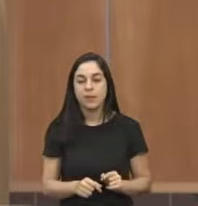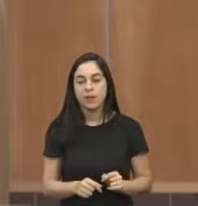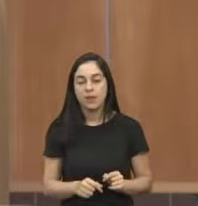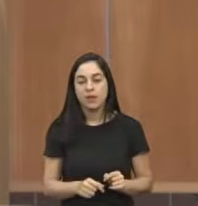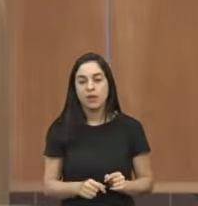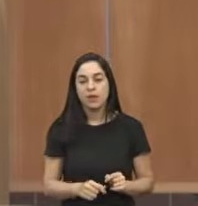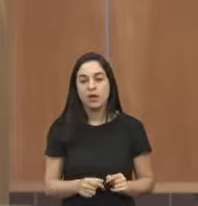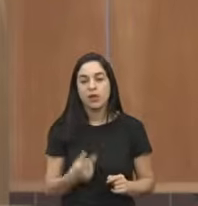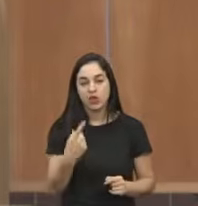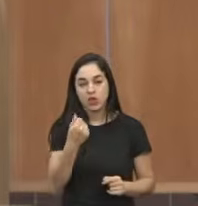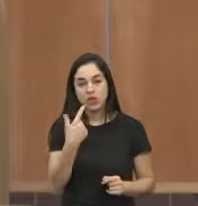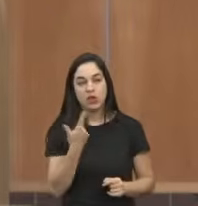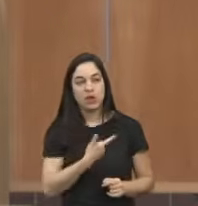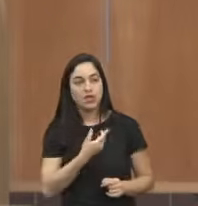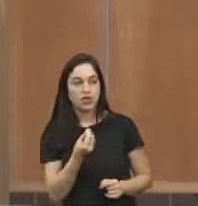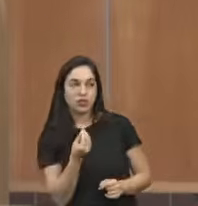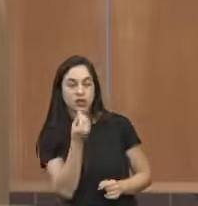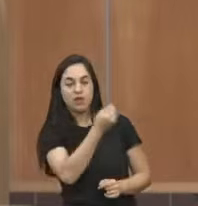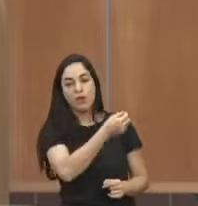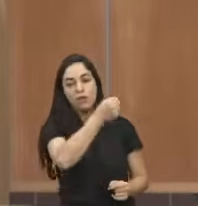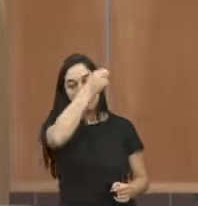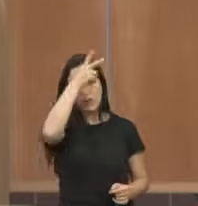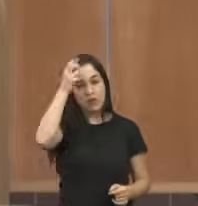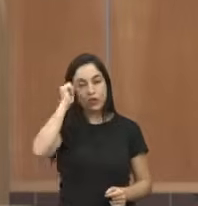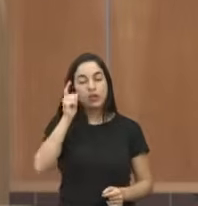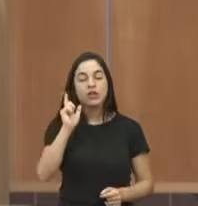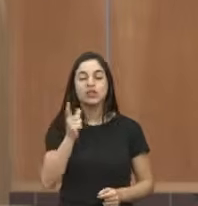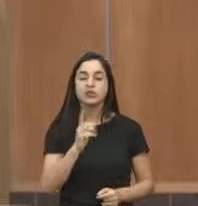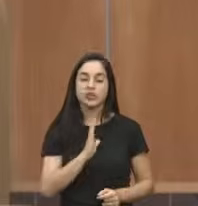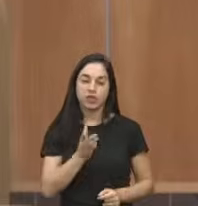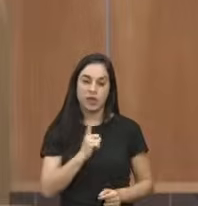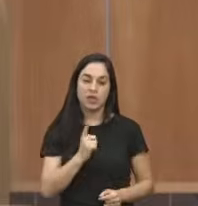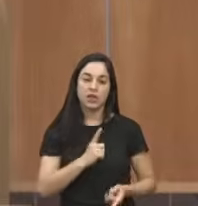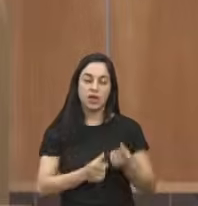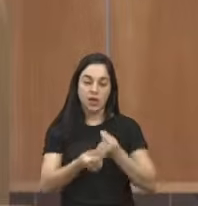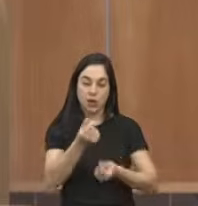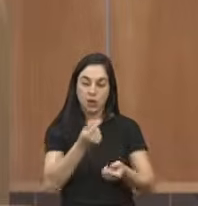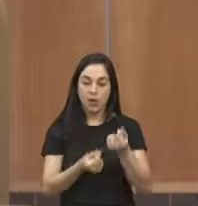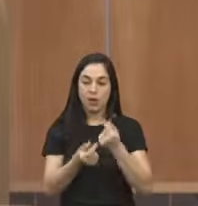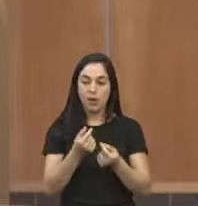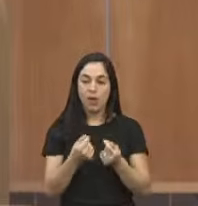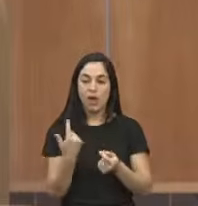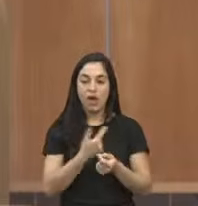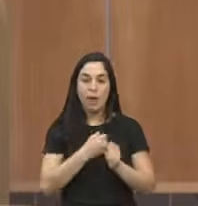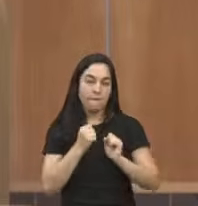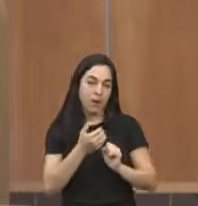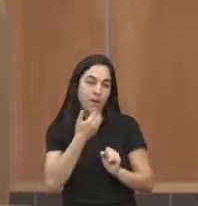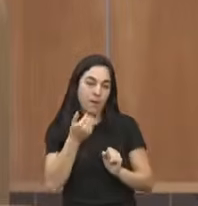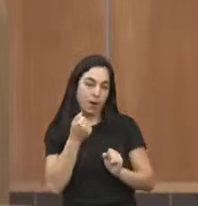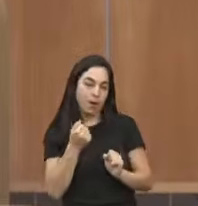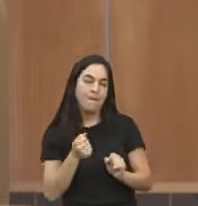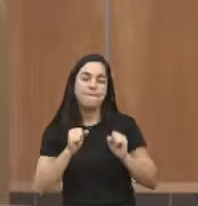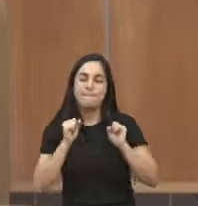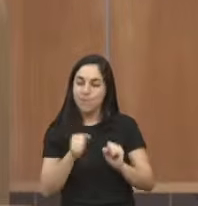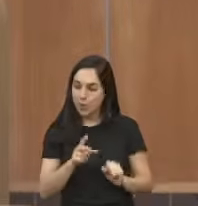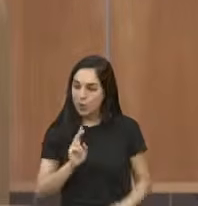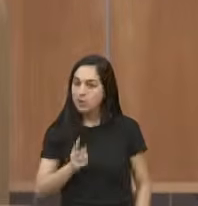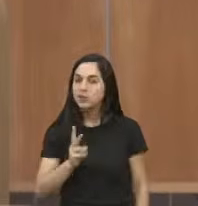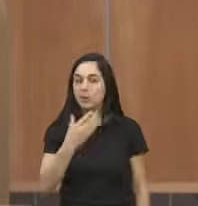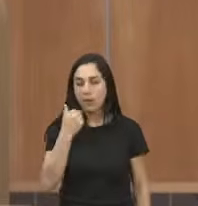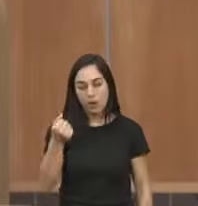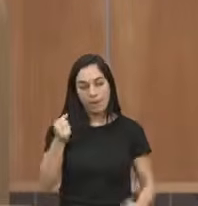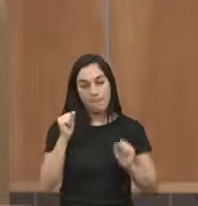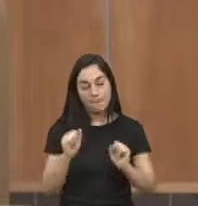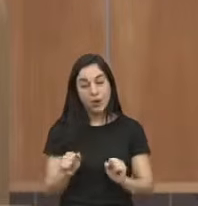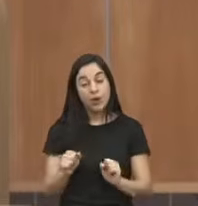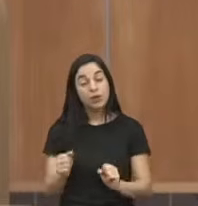para a prefeitura. Então a economia já é feita. A gente pode melhorar? Claro que pode, sempre pode melhorar. Isso é